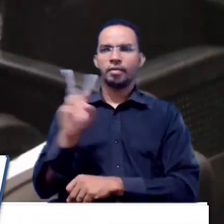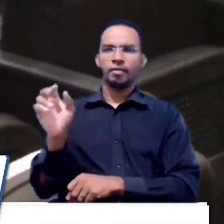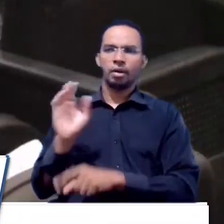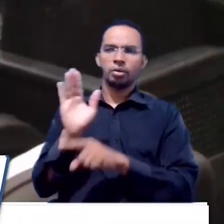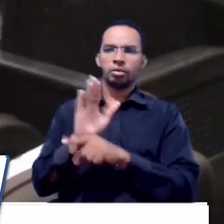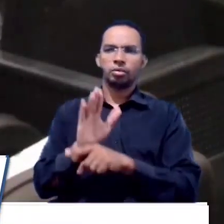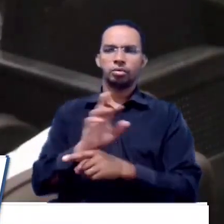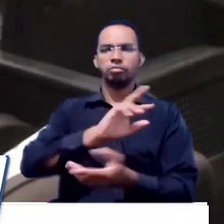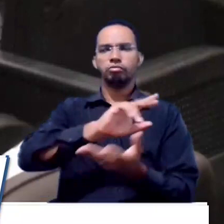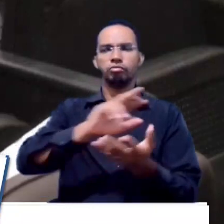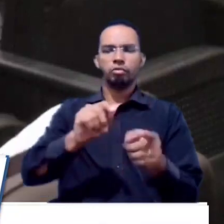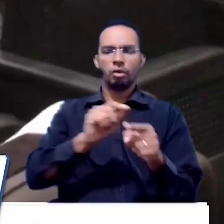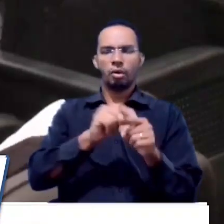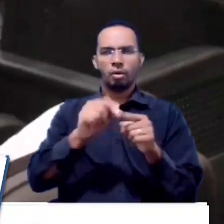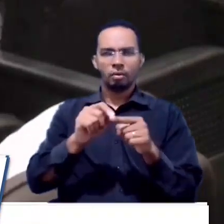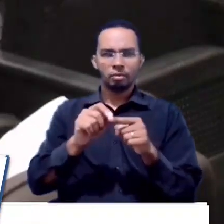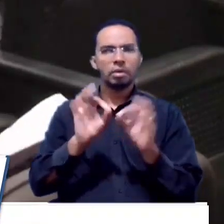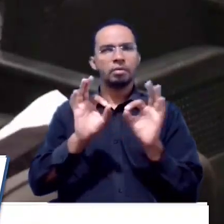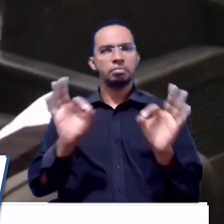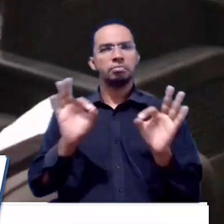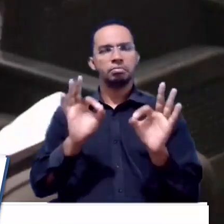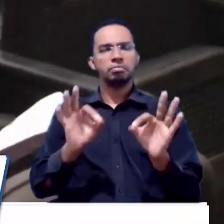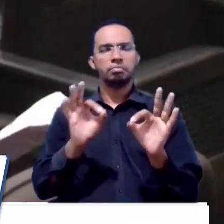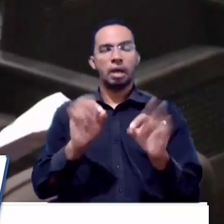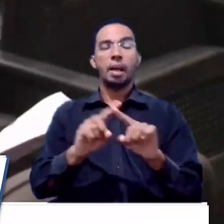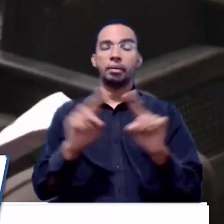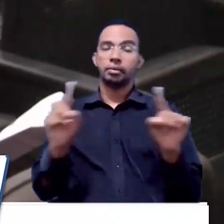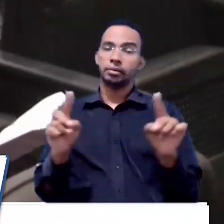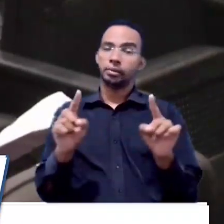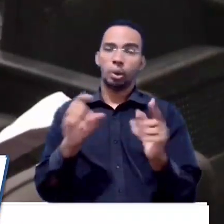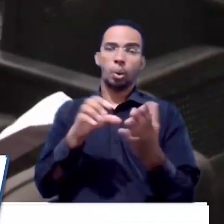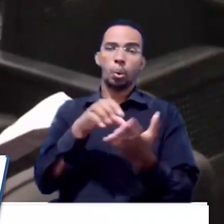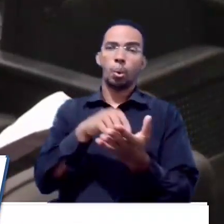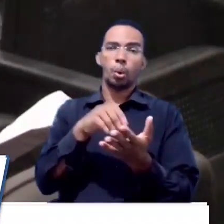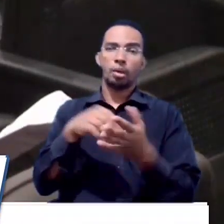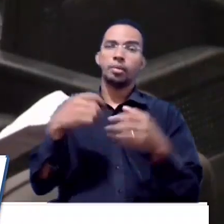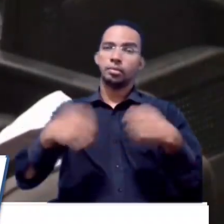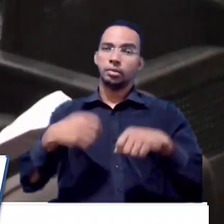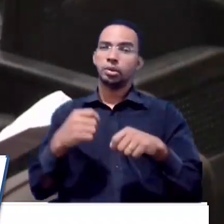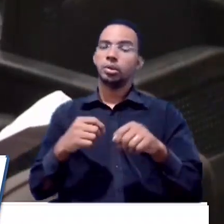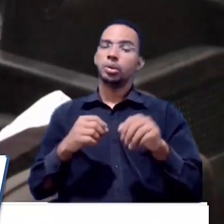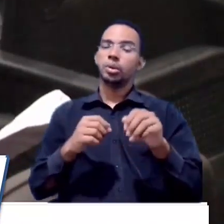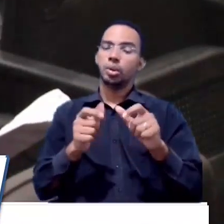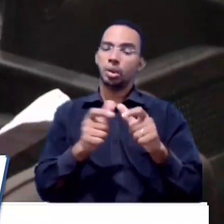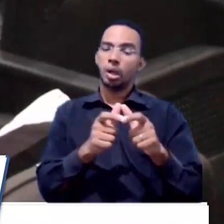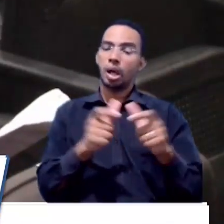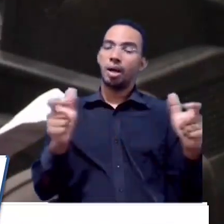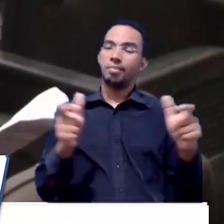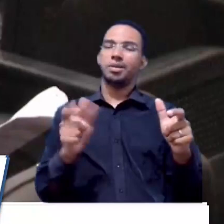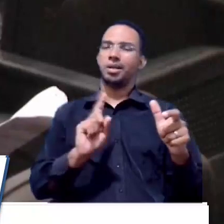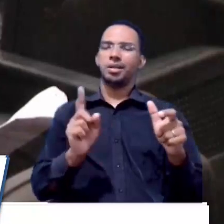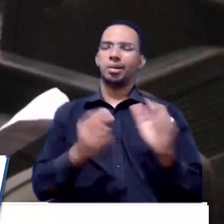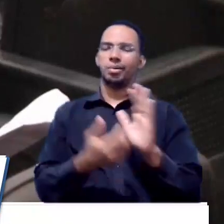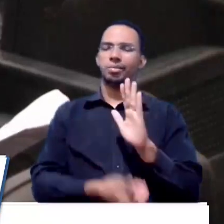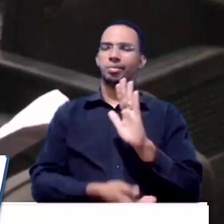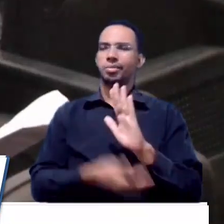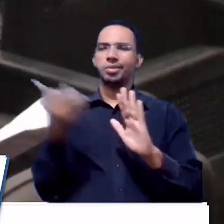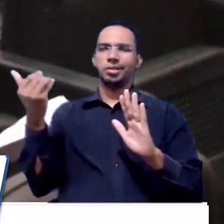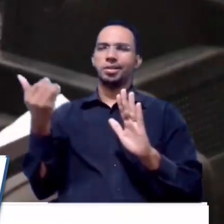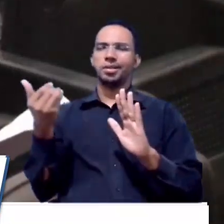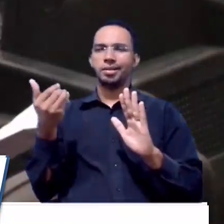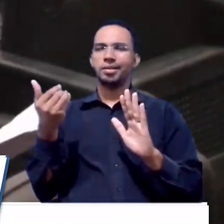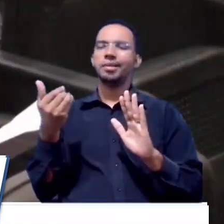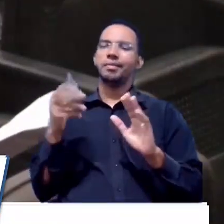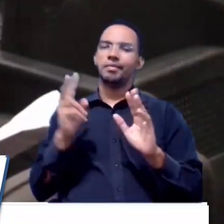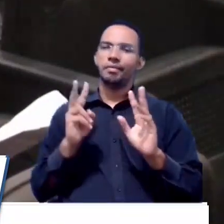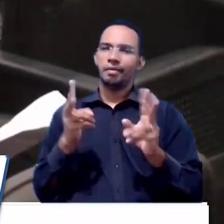o Jardim Luiza eh mas só que o núcleo da família a gente tem que procurar ampliar eles que eu falo assim é uma coisa que a gente vai ver